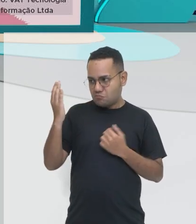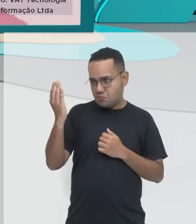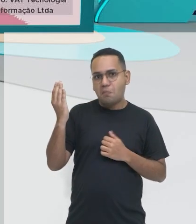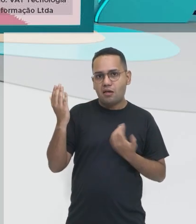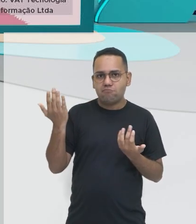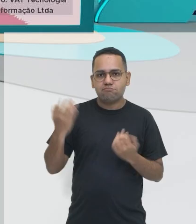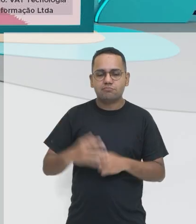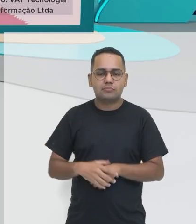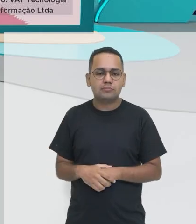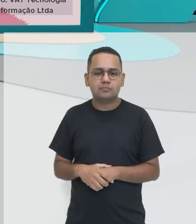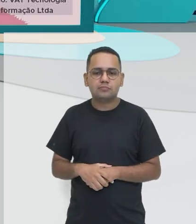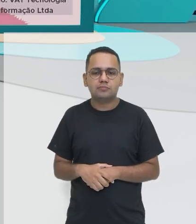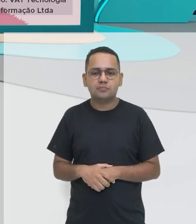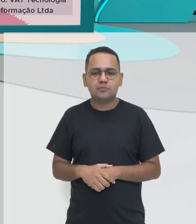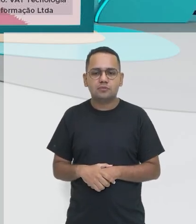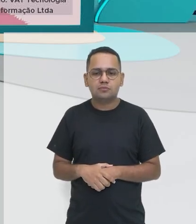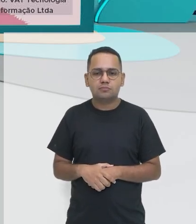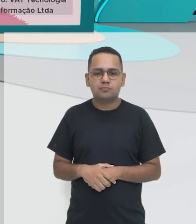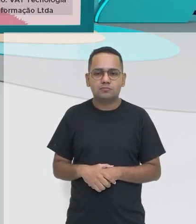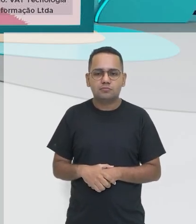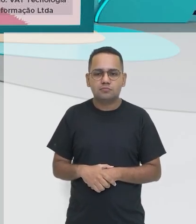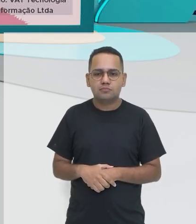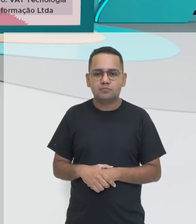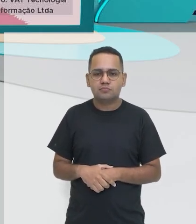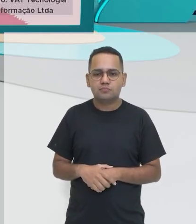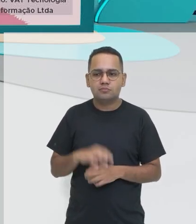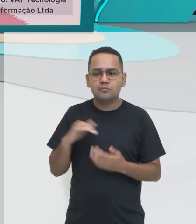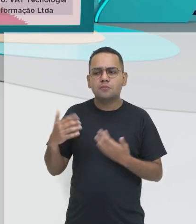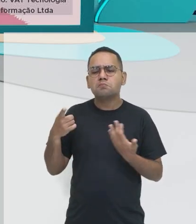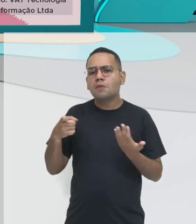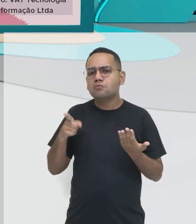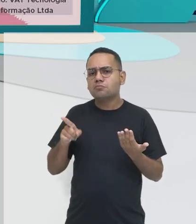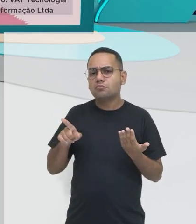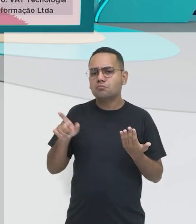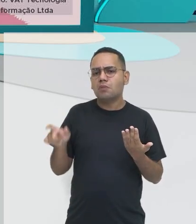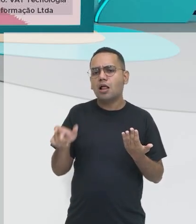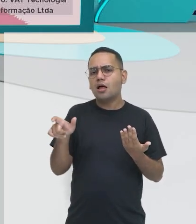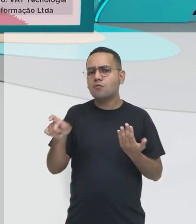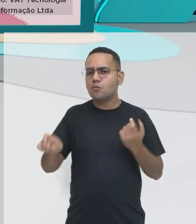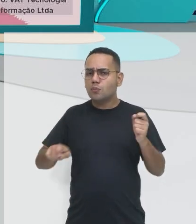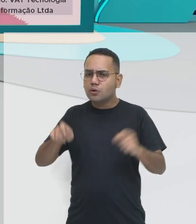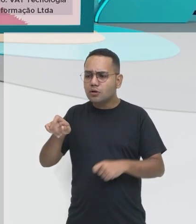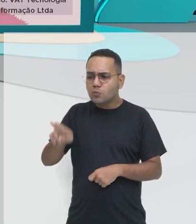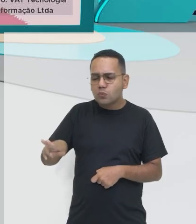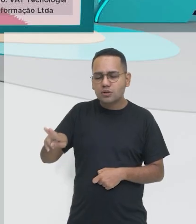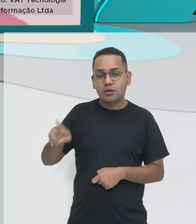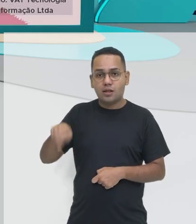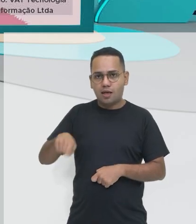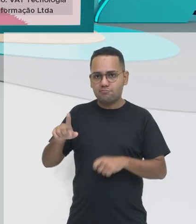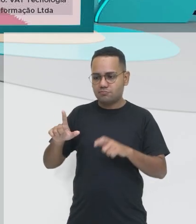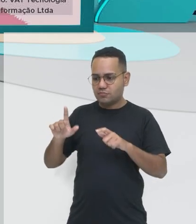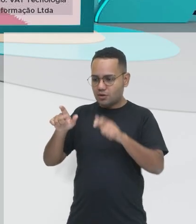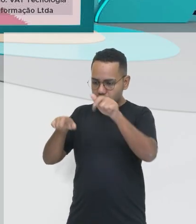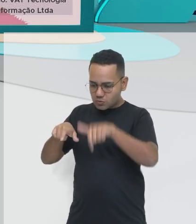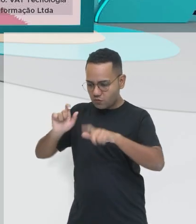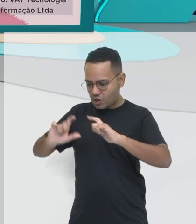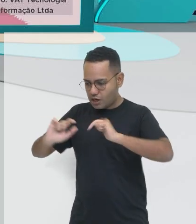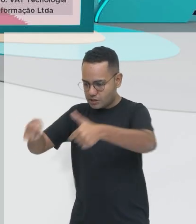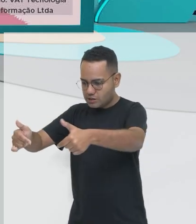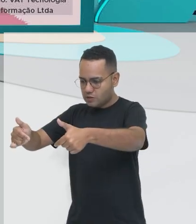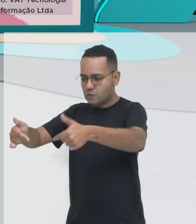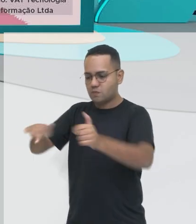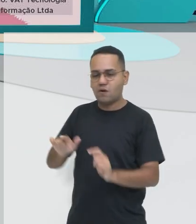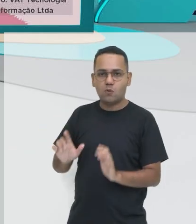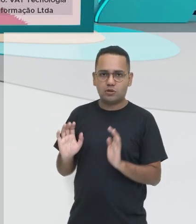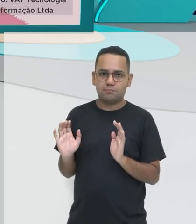bem a utilização desses pronomes reflexivos. Então, reflexivo quer dizer o indivíduo faz ação, o sujeito faz ação e ele também é